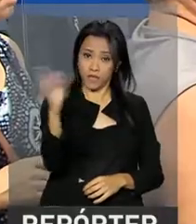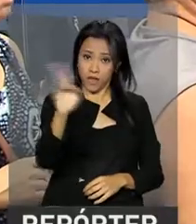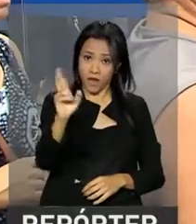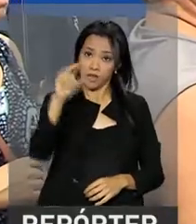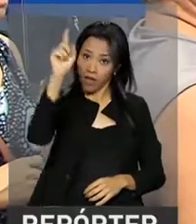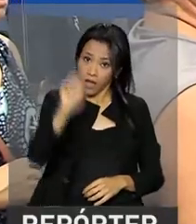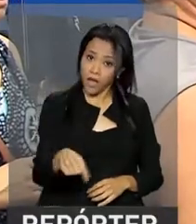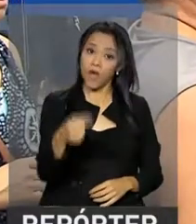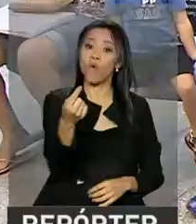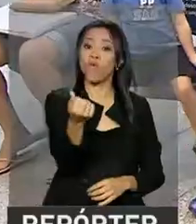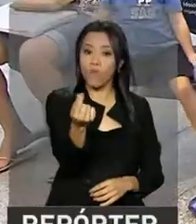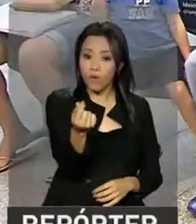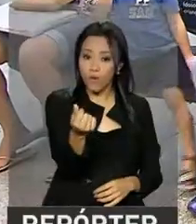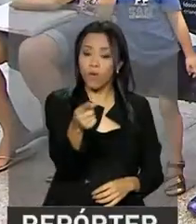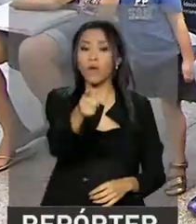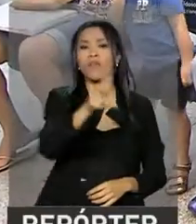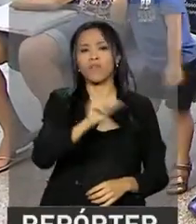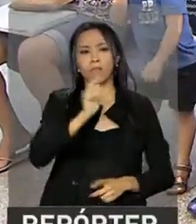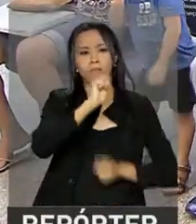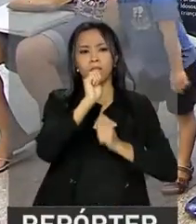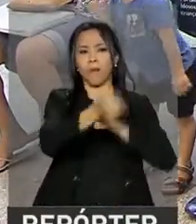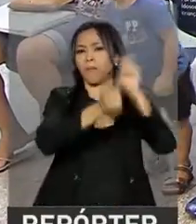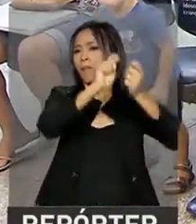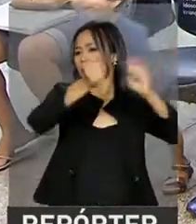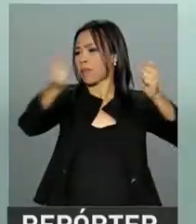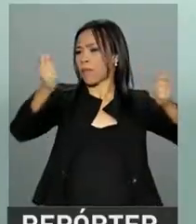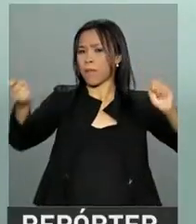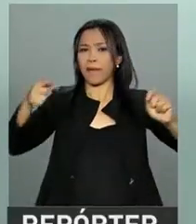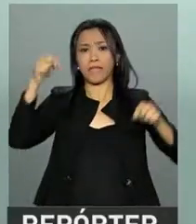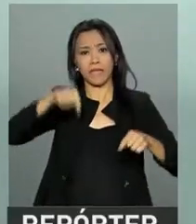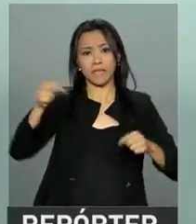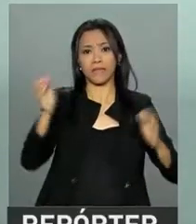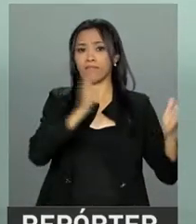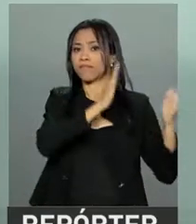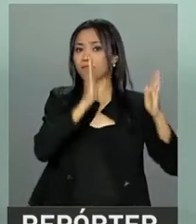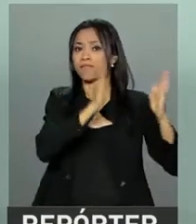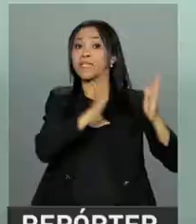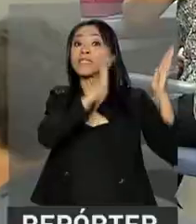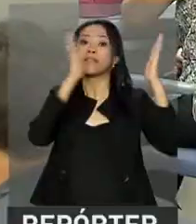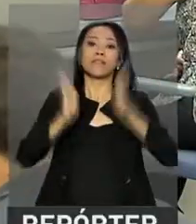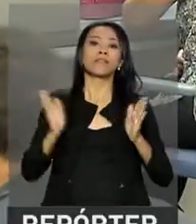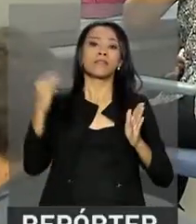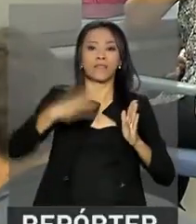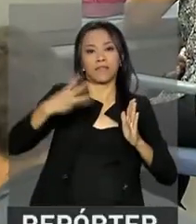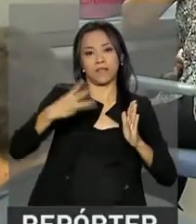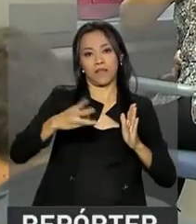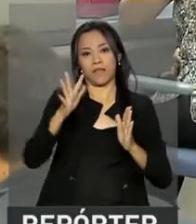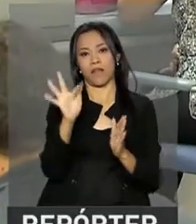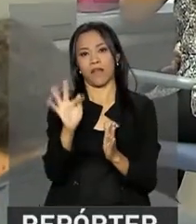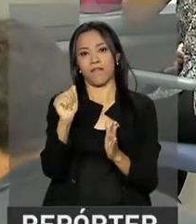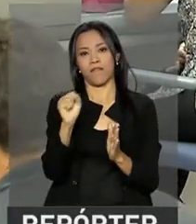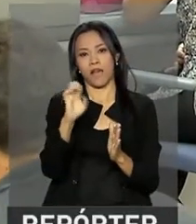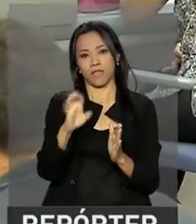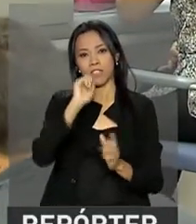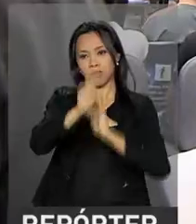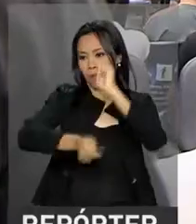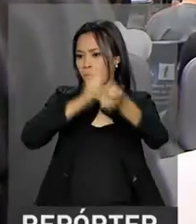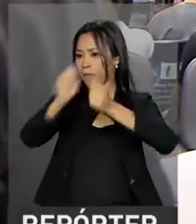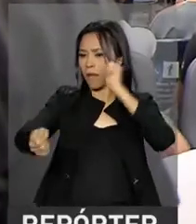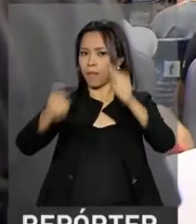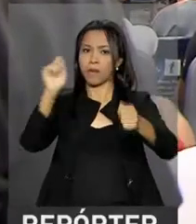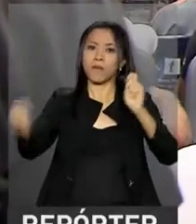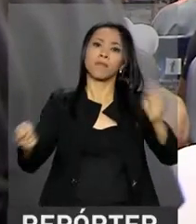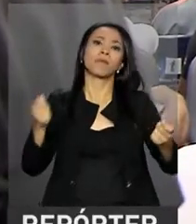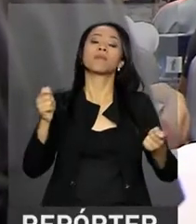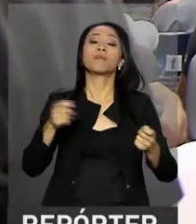valor que a Caixa Econômica Federal deve pagar aos trabalhadores nessa terceira fase das contas inativas do FGTS. O pagamento começa no